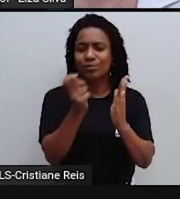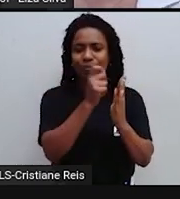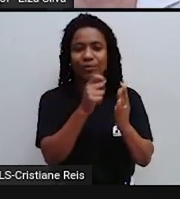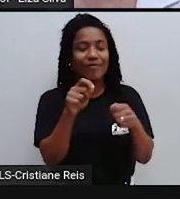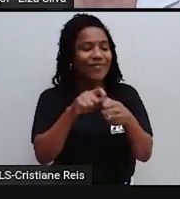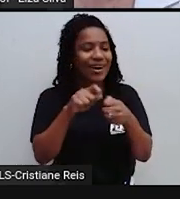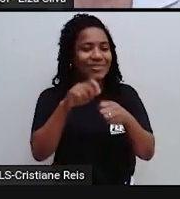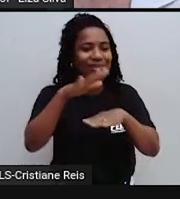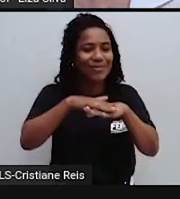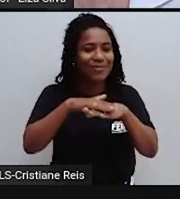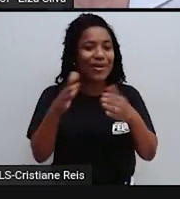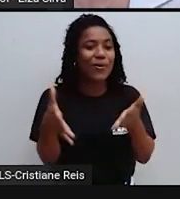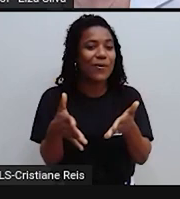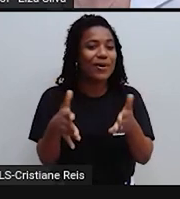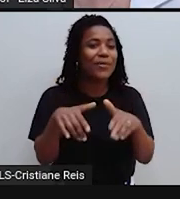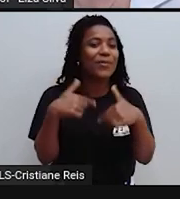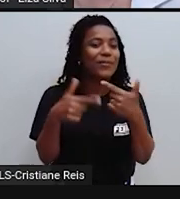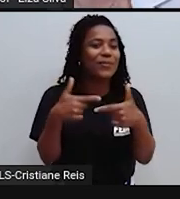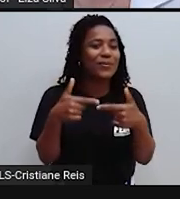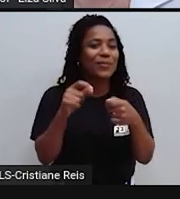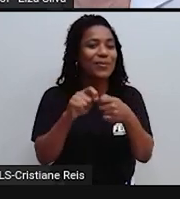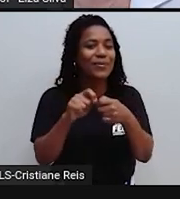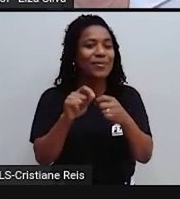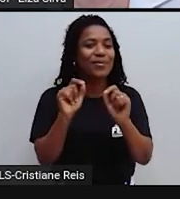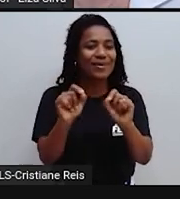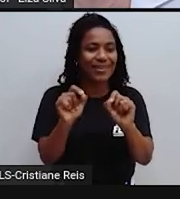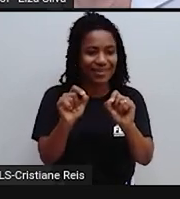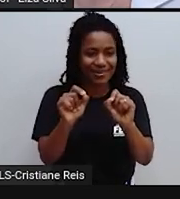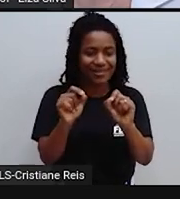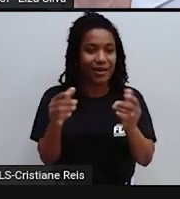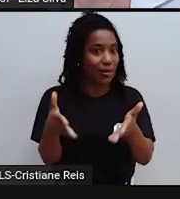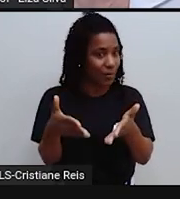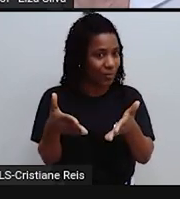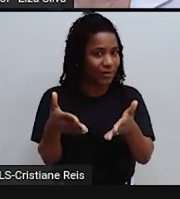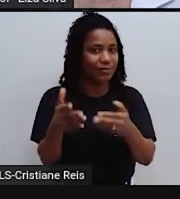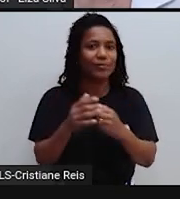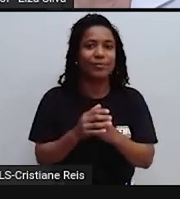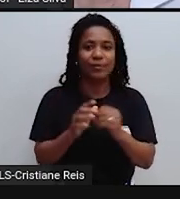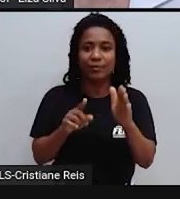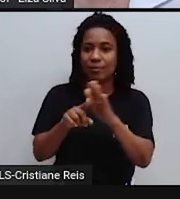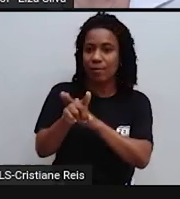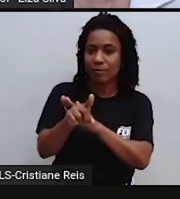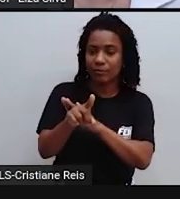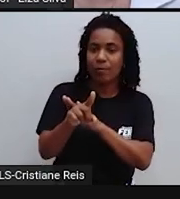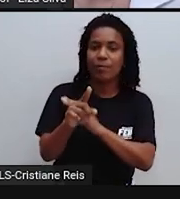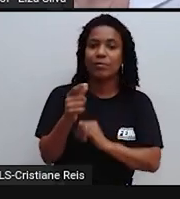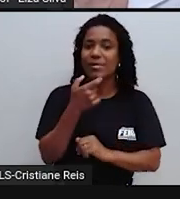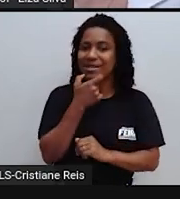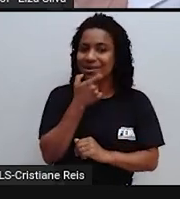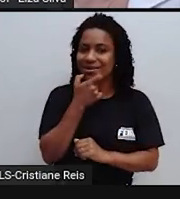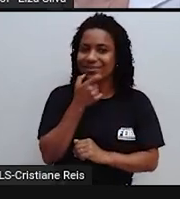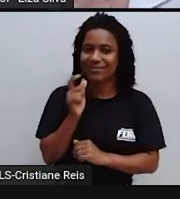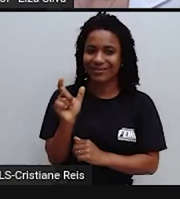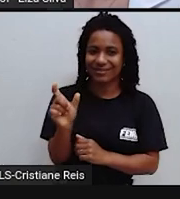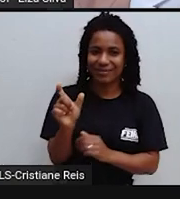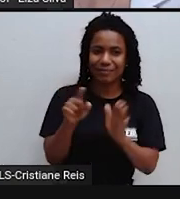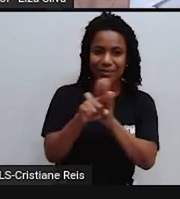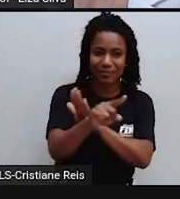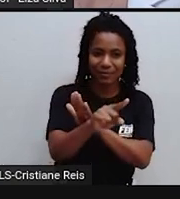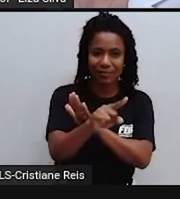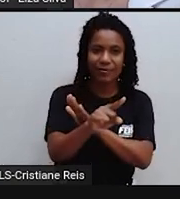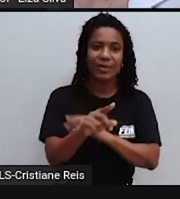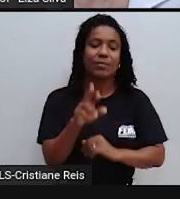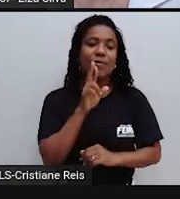vocês estão fazendo agora. Escrevam a pergunta, what are you doing? O que você está fazendo? For example,